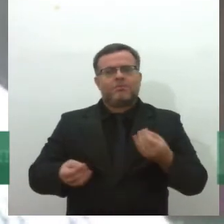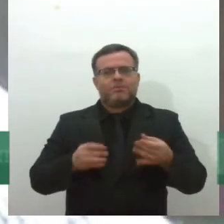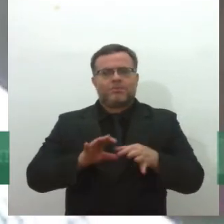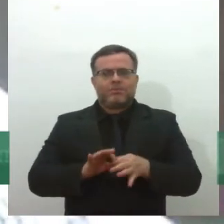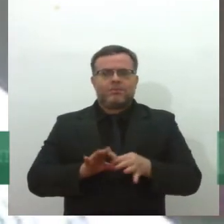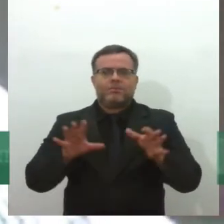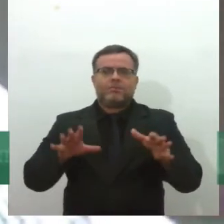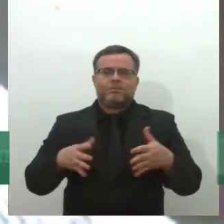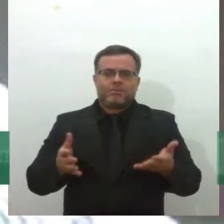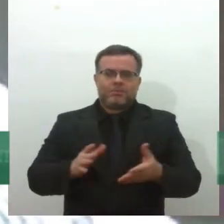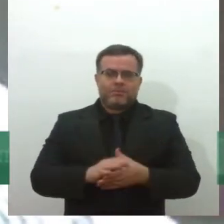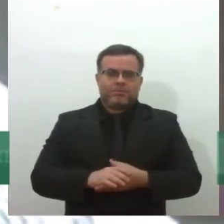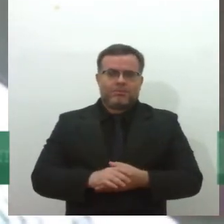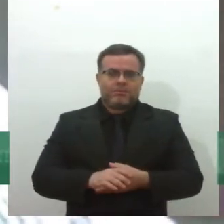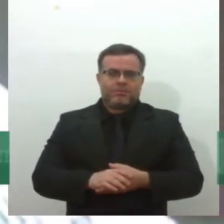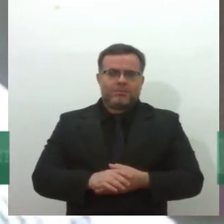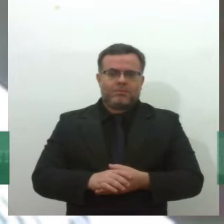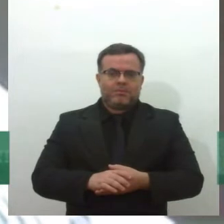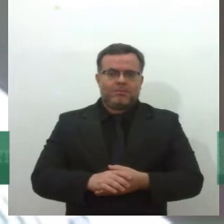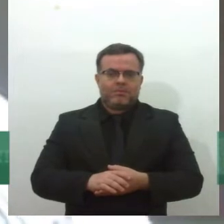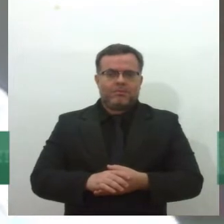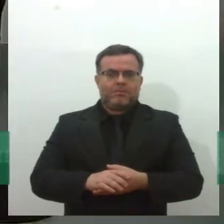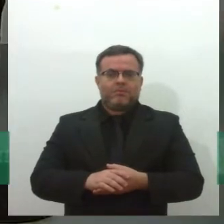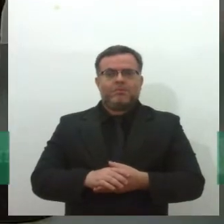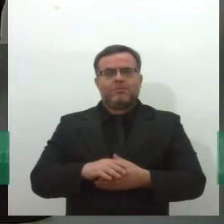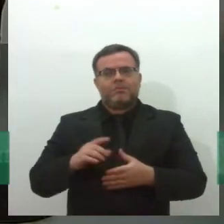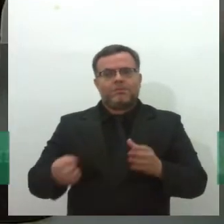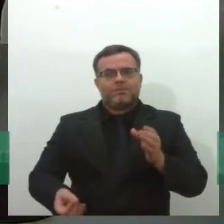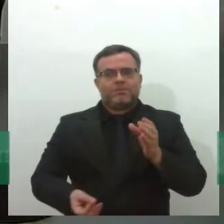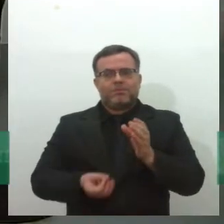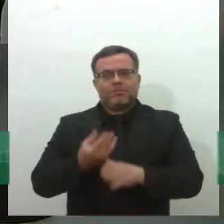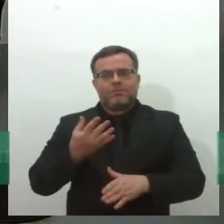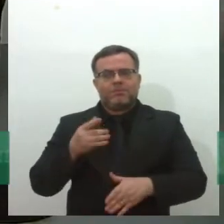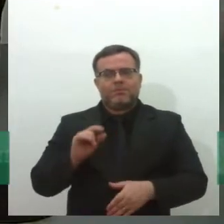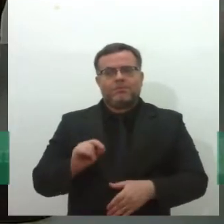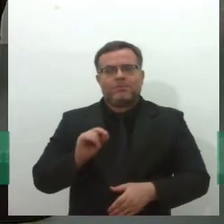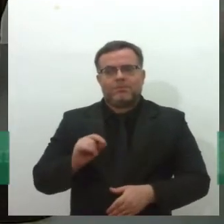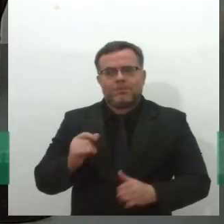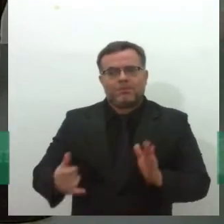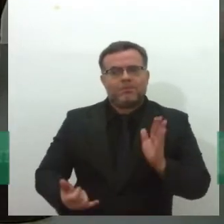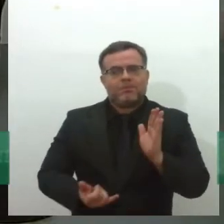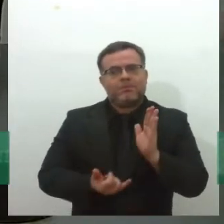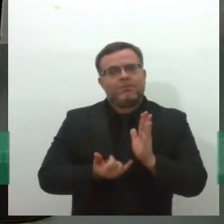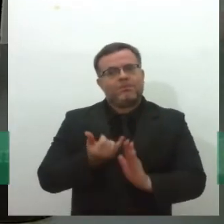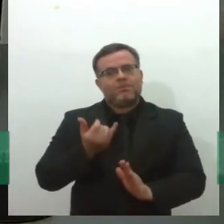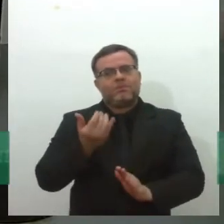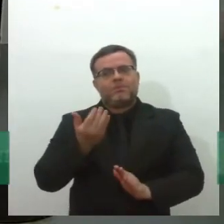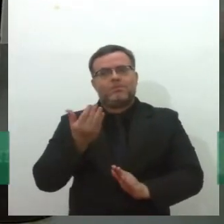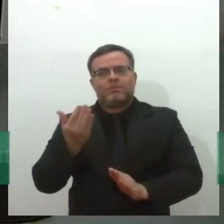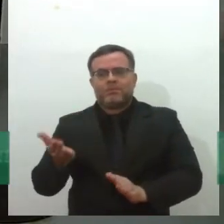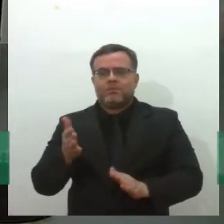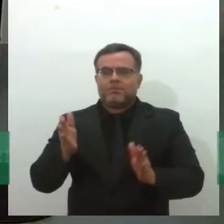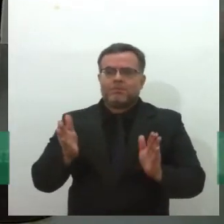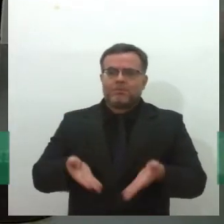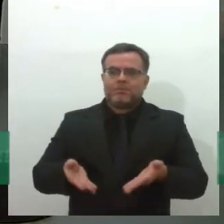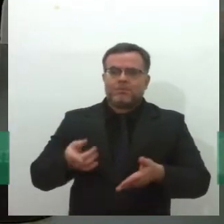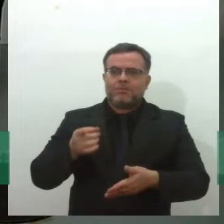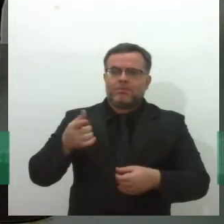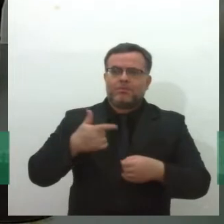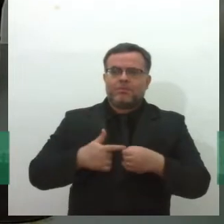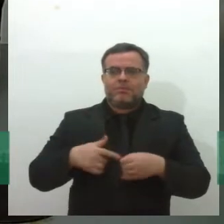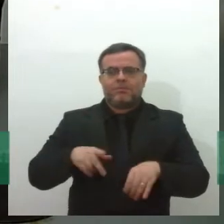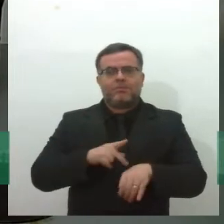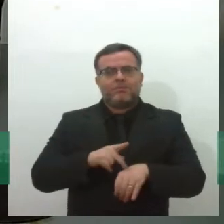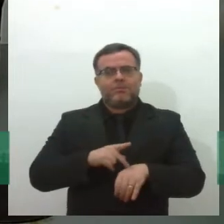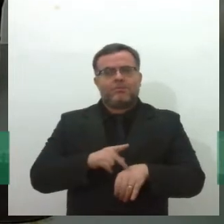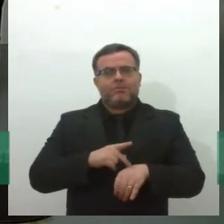quanto a isso. Felipe, com relação a essa criação de imposto sobre a exportação aí desse petróleo bruto, você falou das